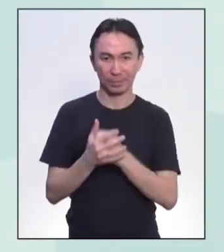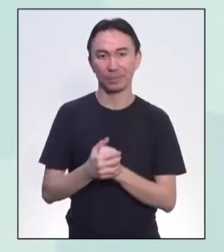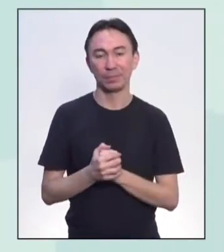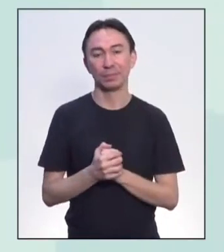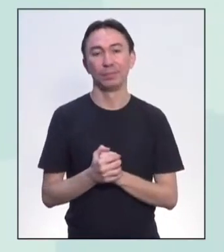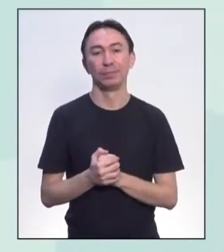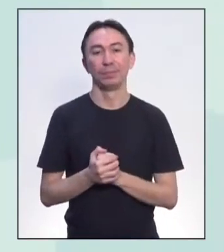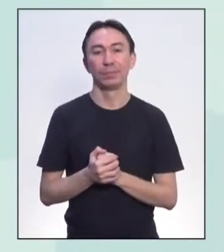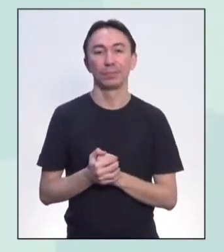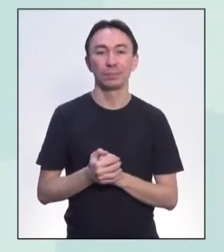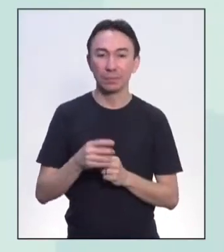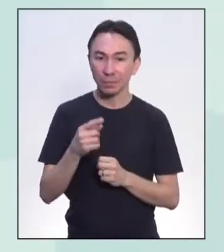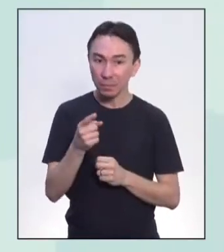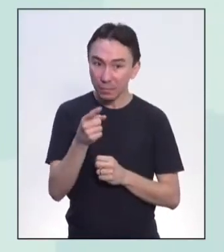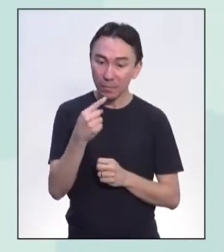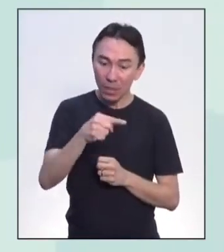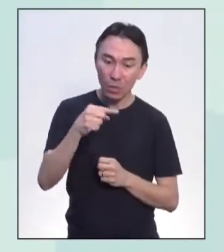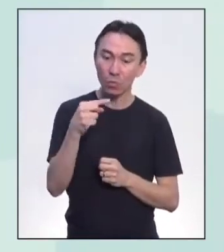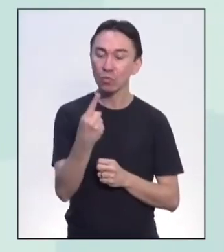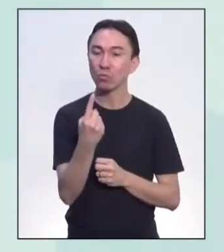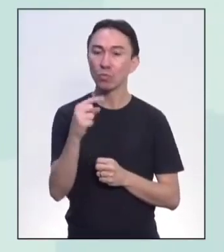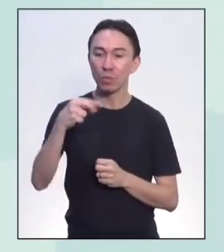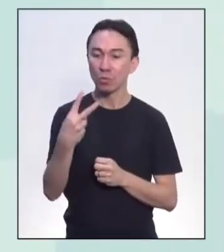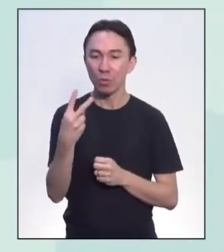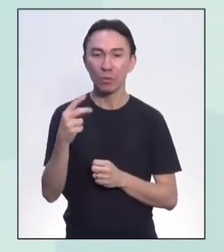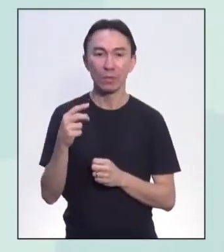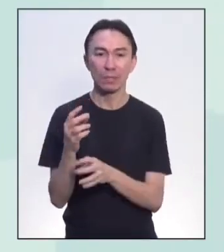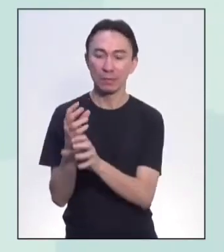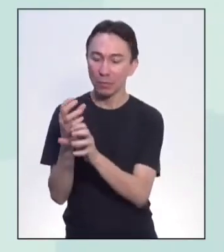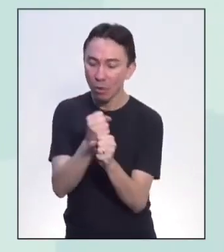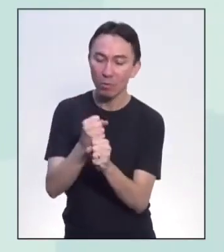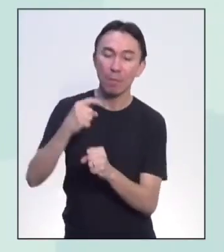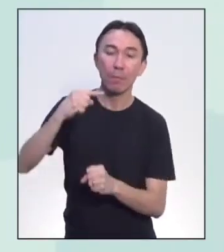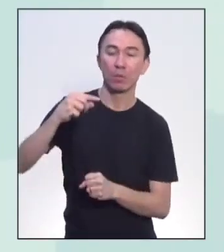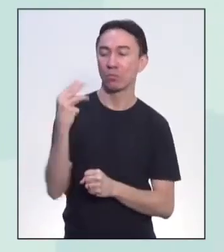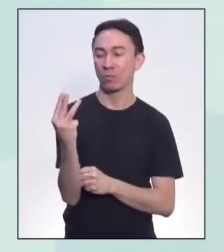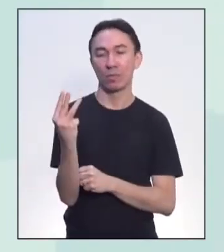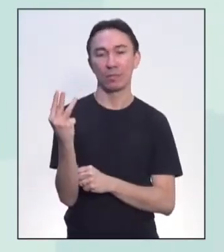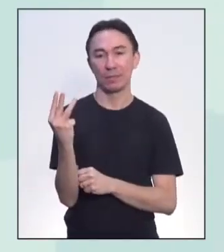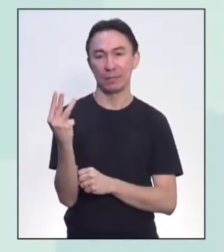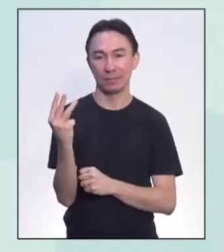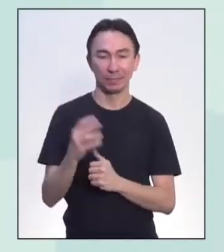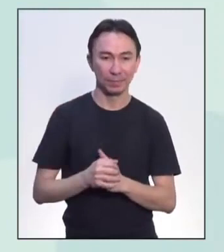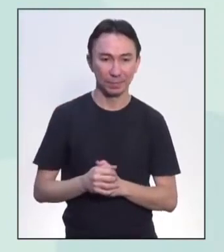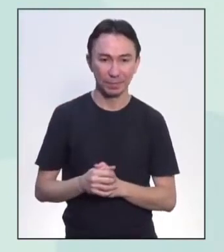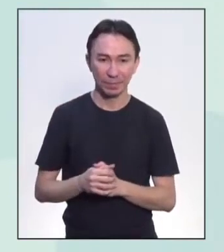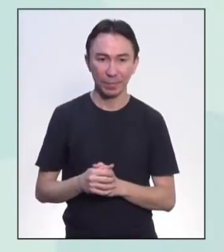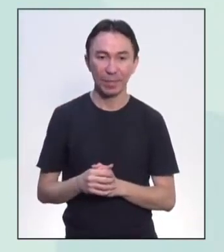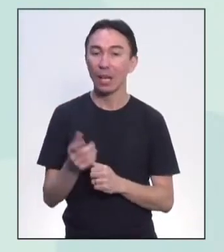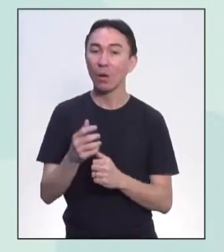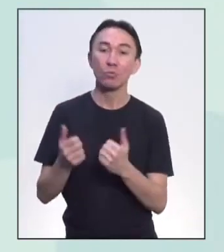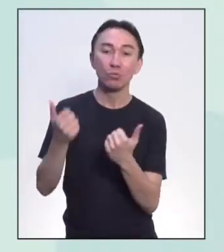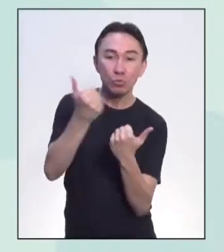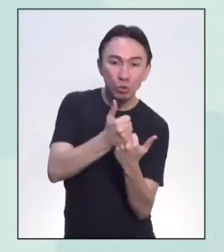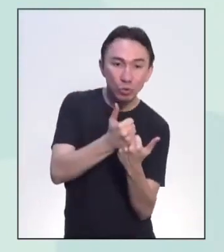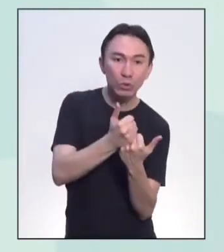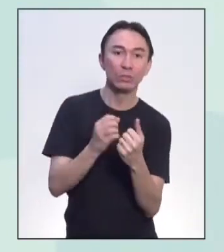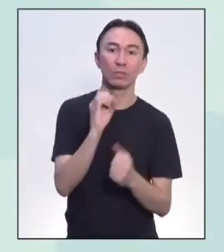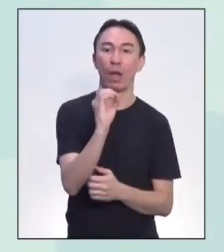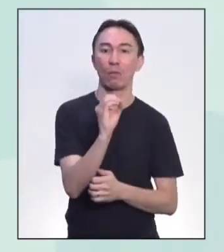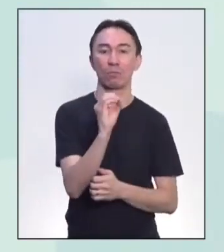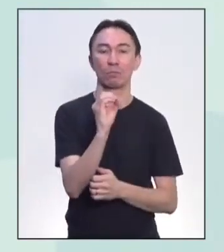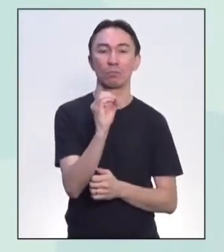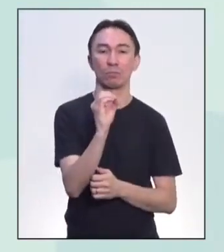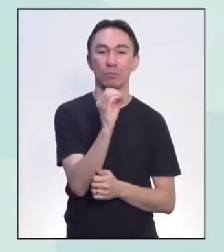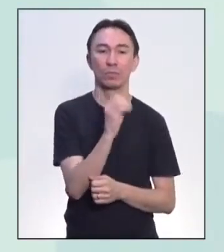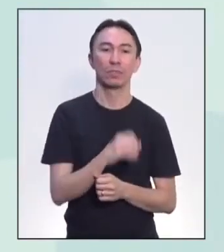menos 2. Devo 1, devo 2, devo ao todo 3. Agora, vou substituir o 0. Então, a